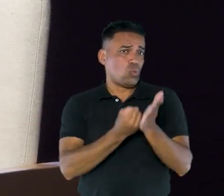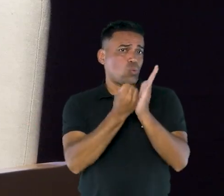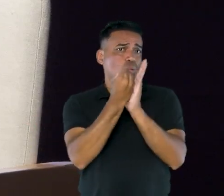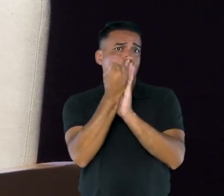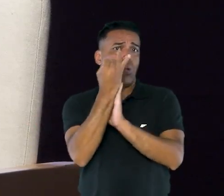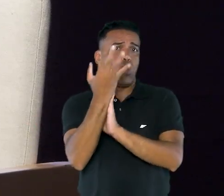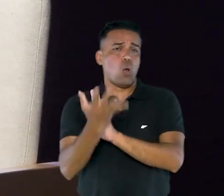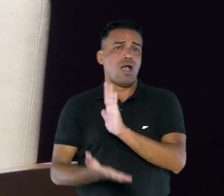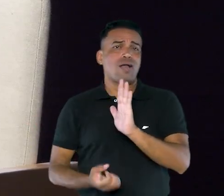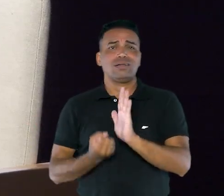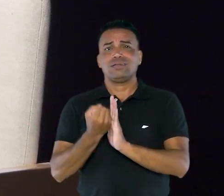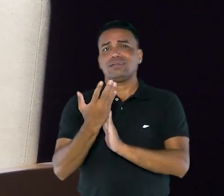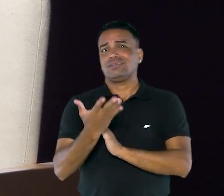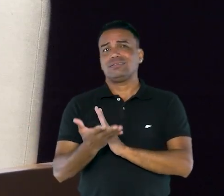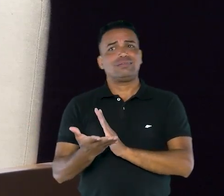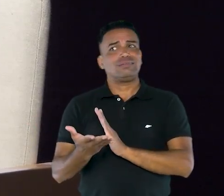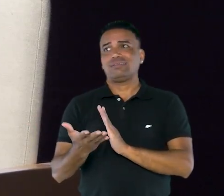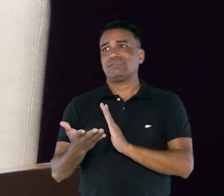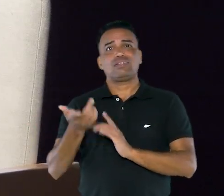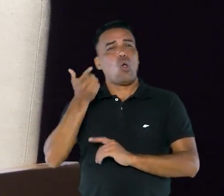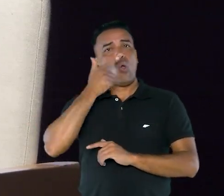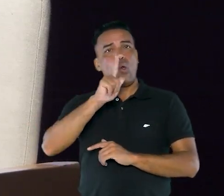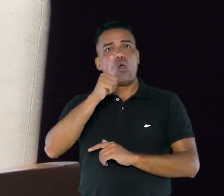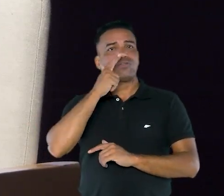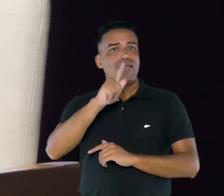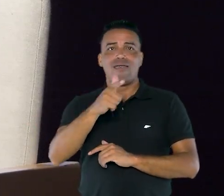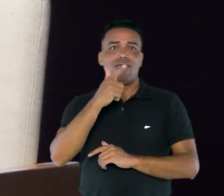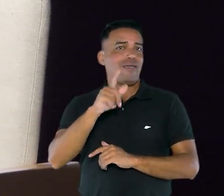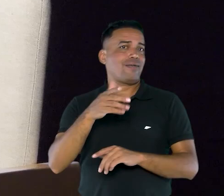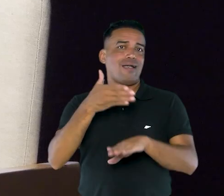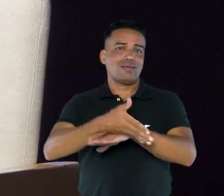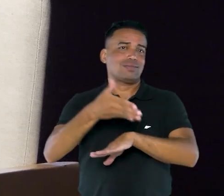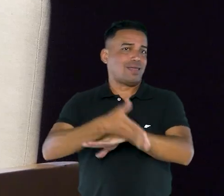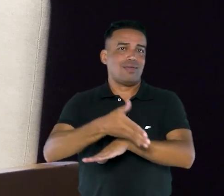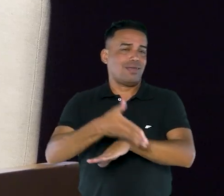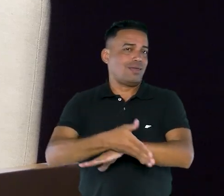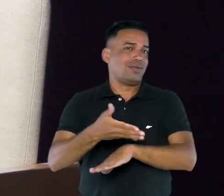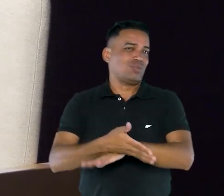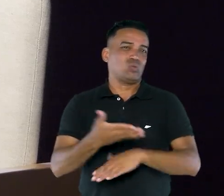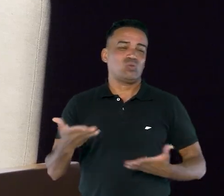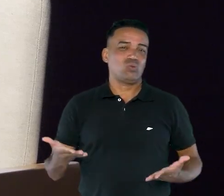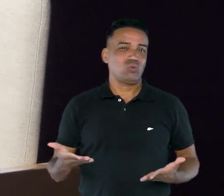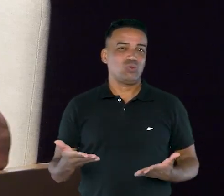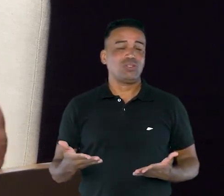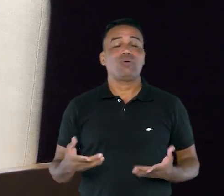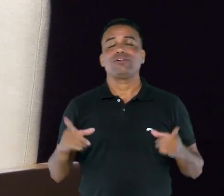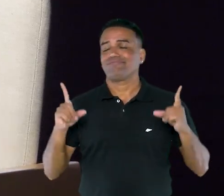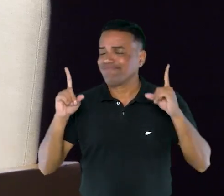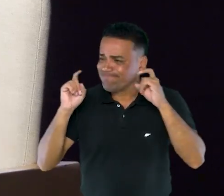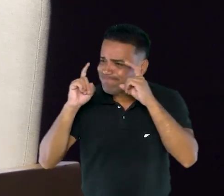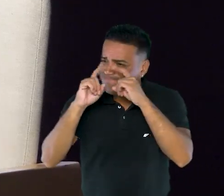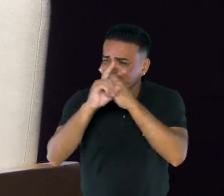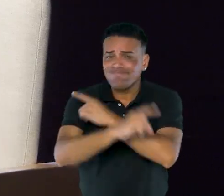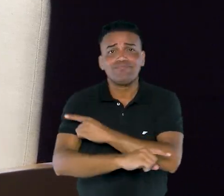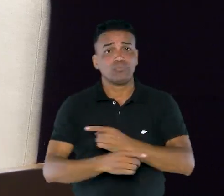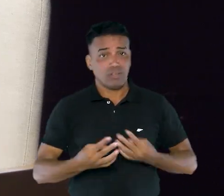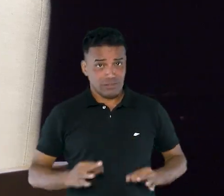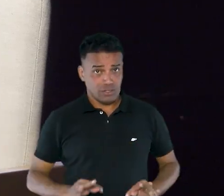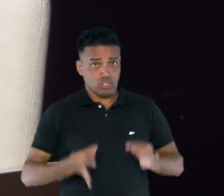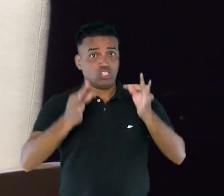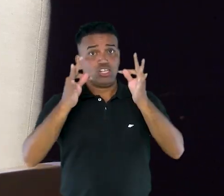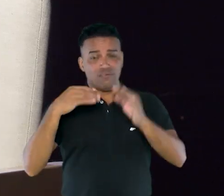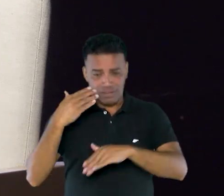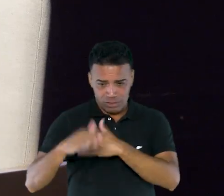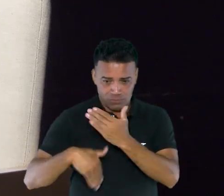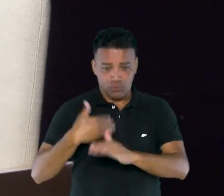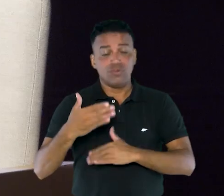chegam para a maior parte das pessoas? Então, a gente tem uma coisa complicada. Então, as tecnologias